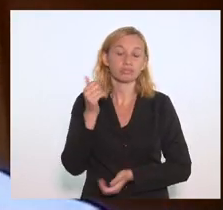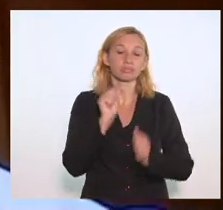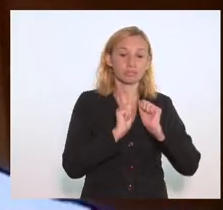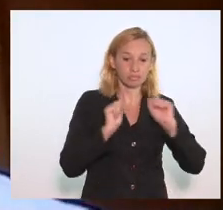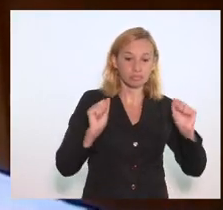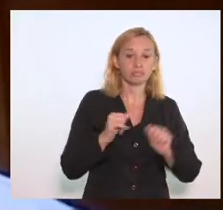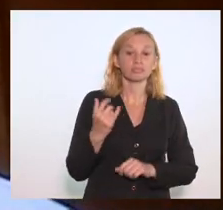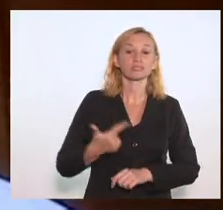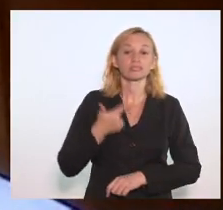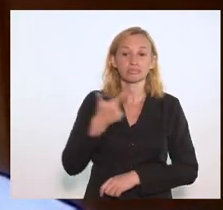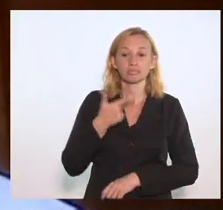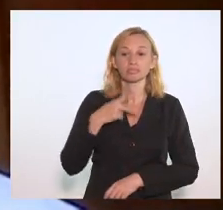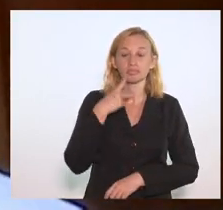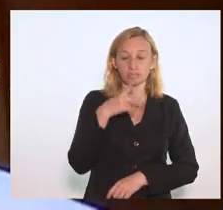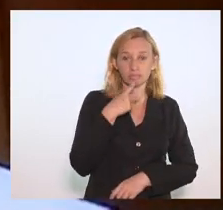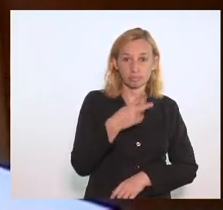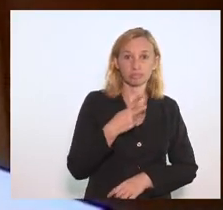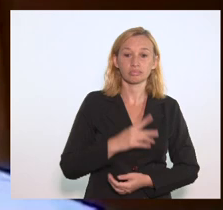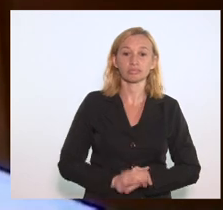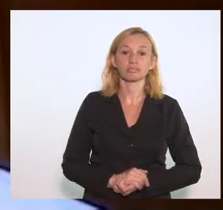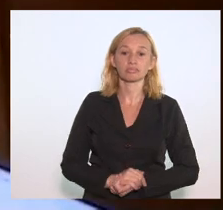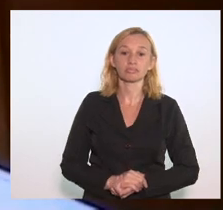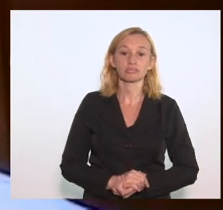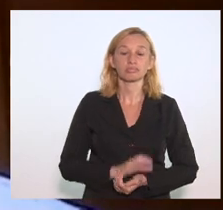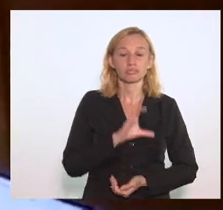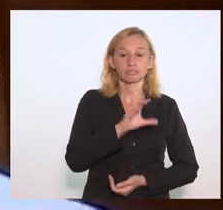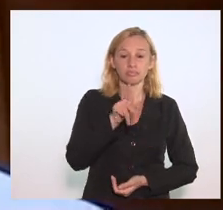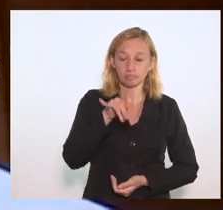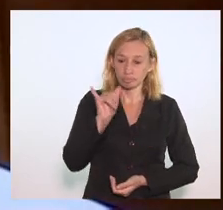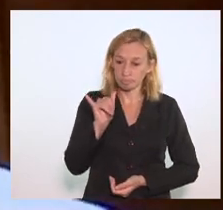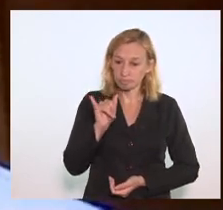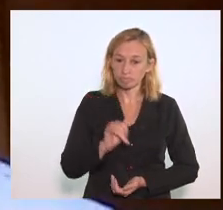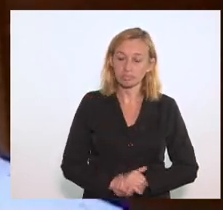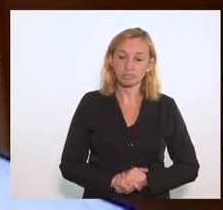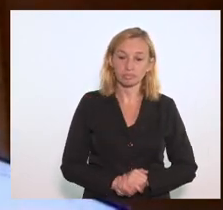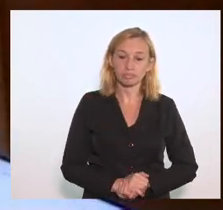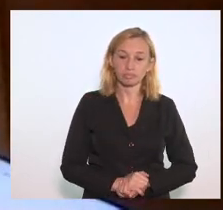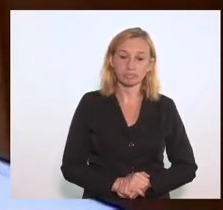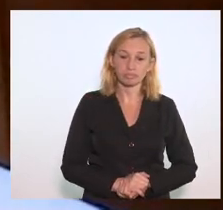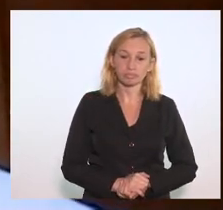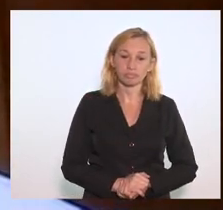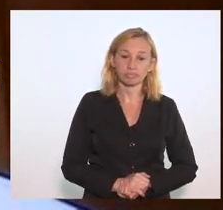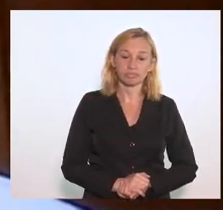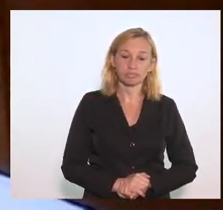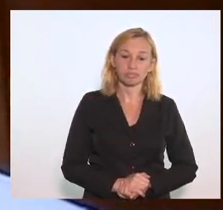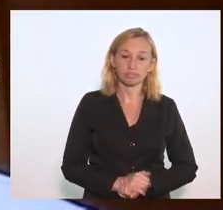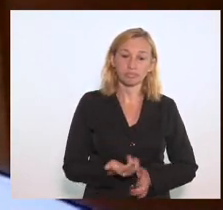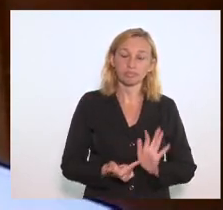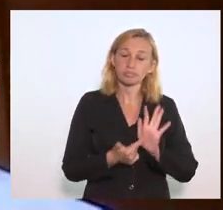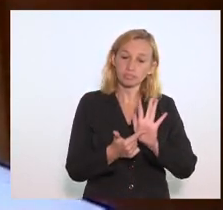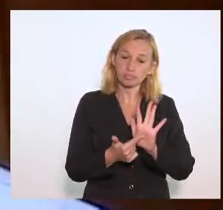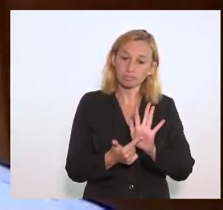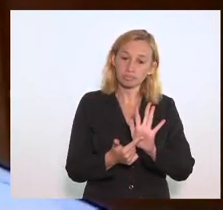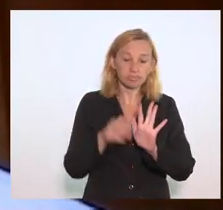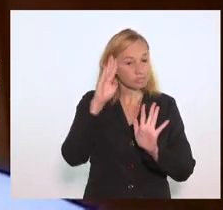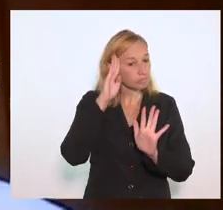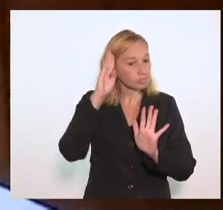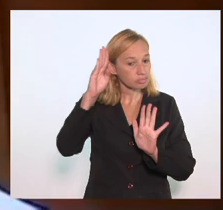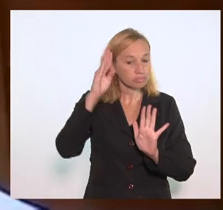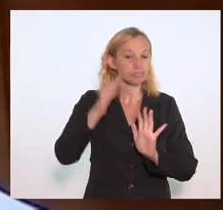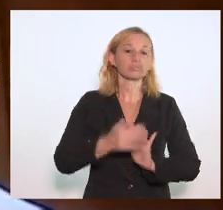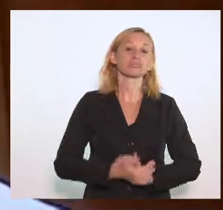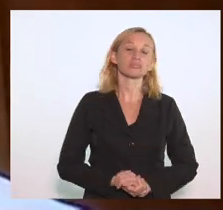E, segundo, dizer que essa CPI toca num aspecto crucial.